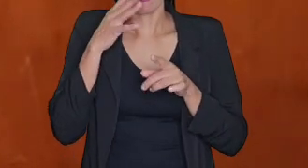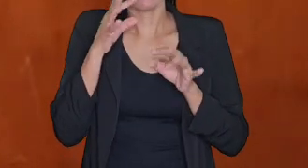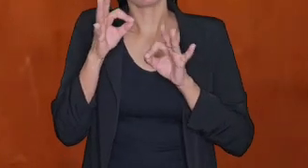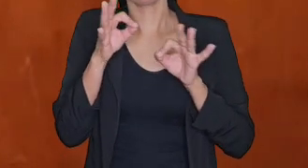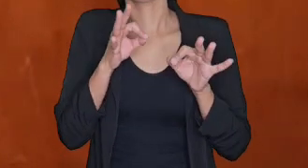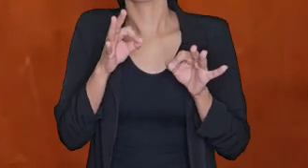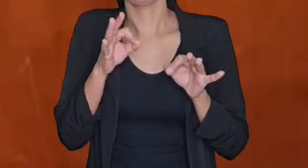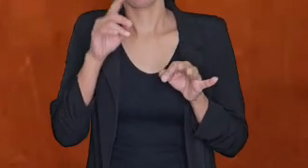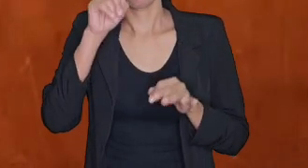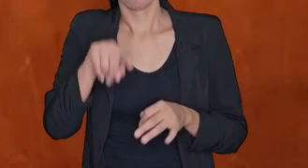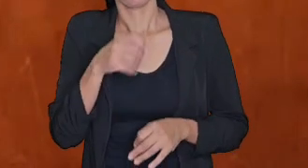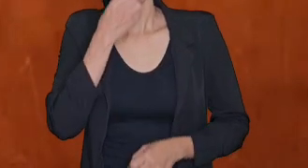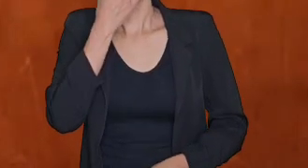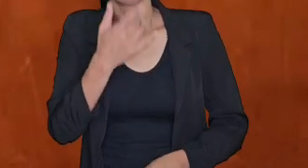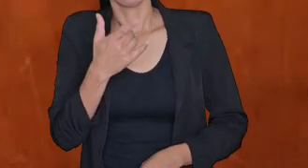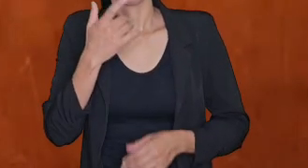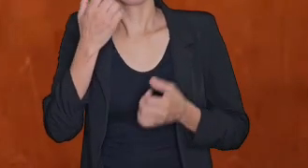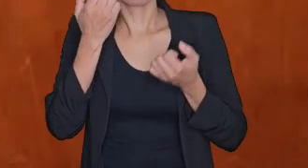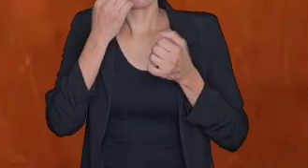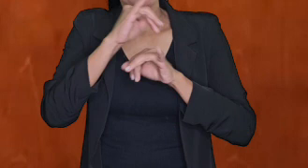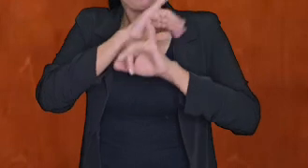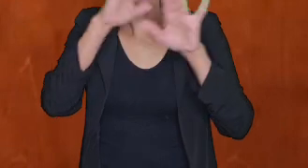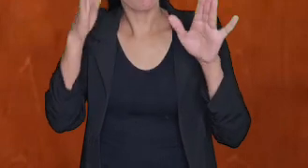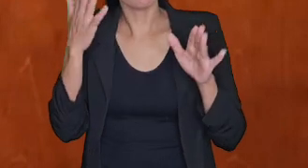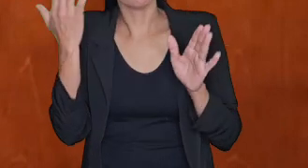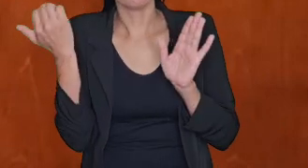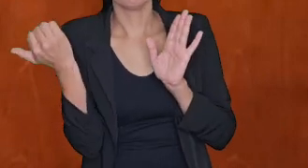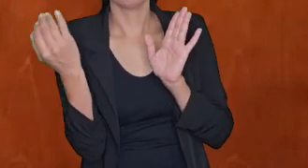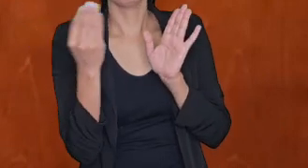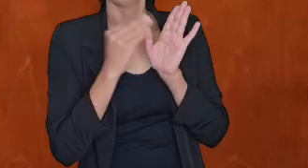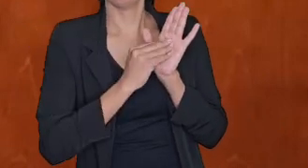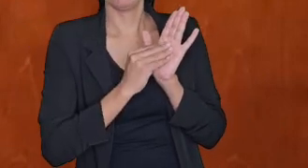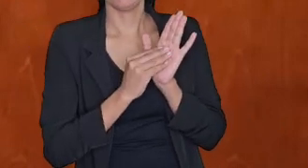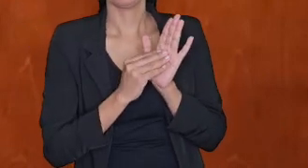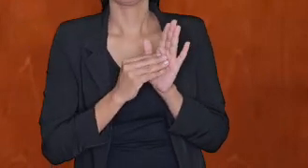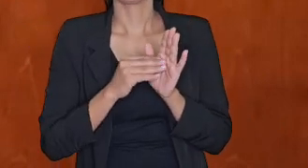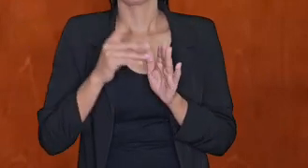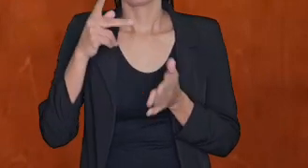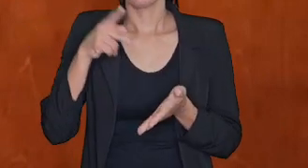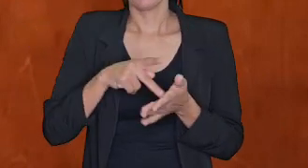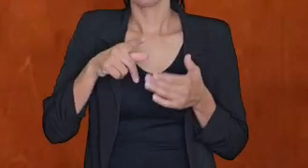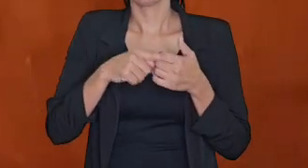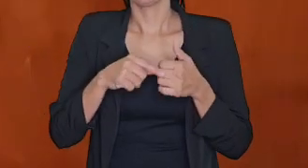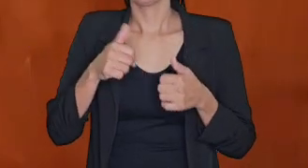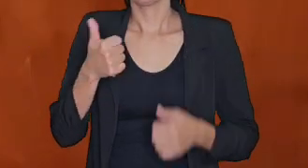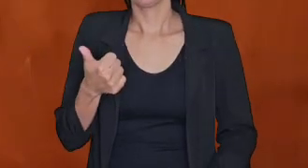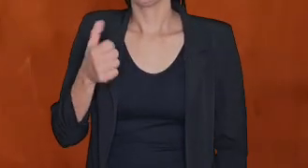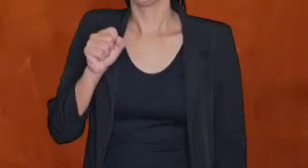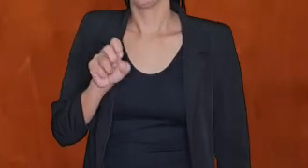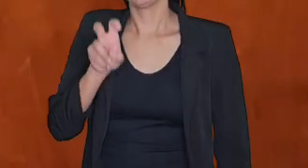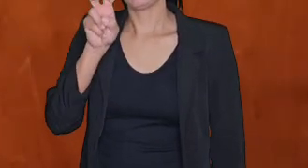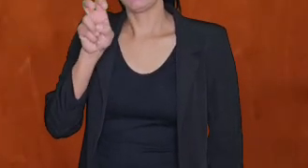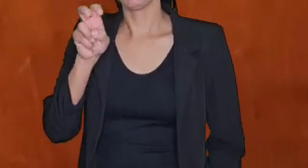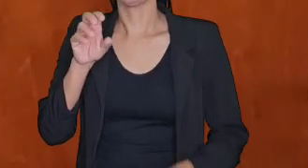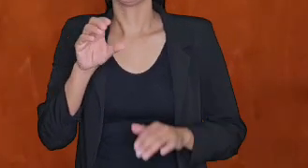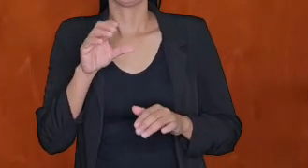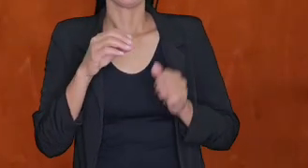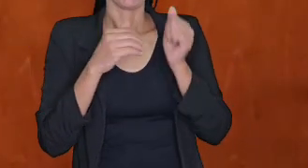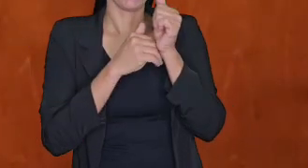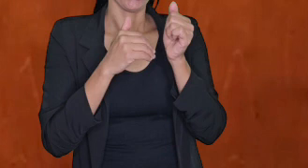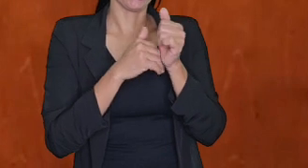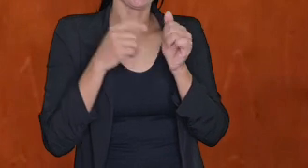disse também quanto a dispersar tensões e é muito bom ser transparente. Não é verdade que o